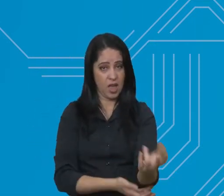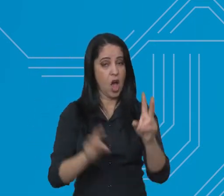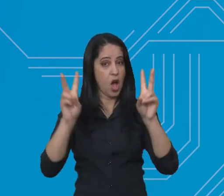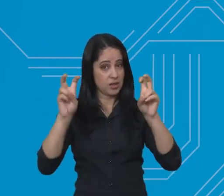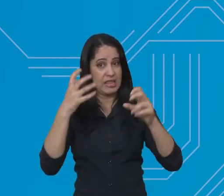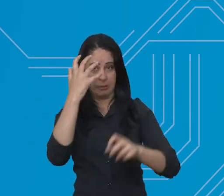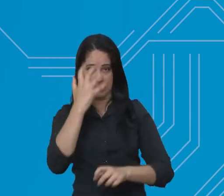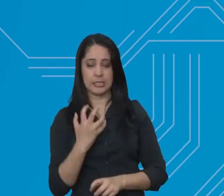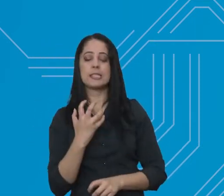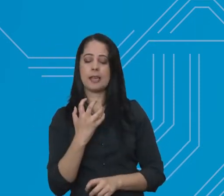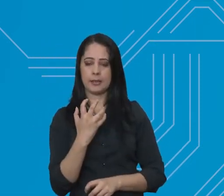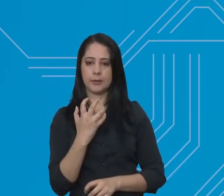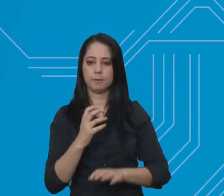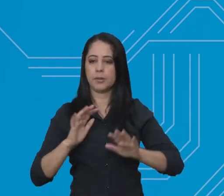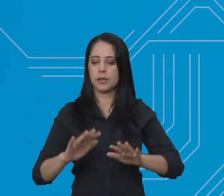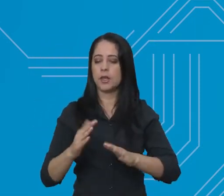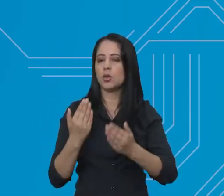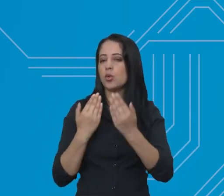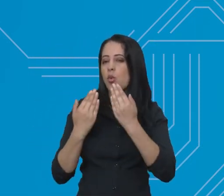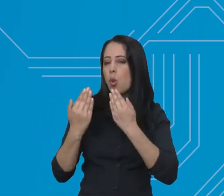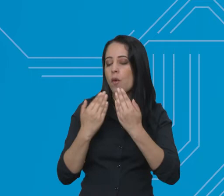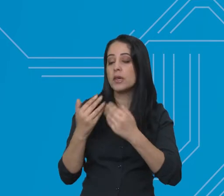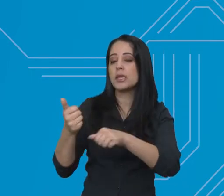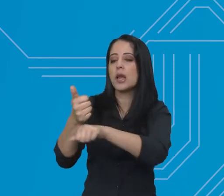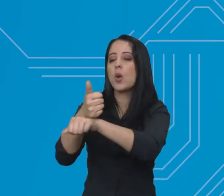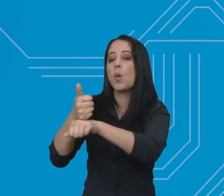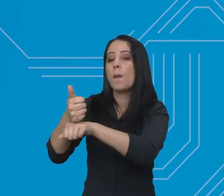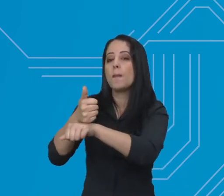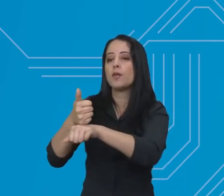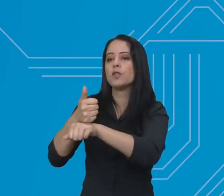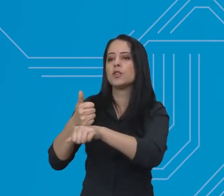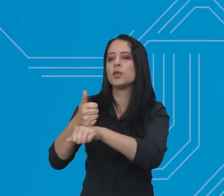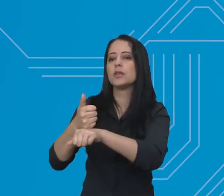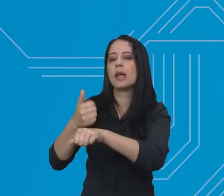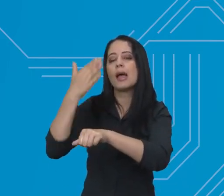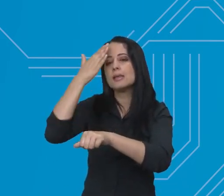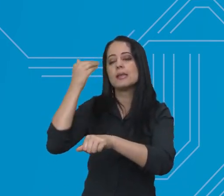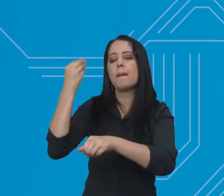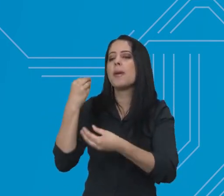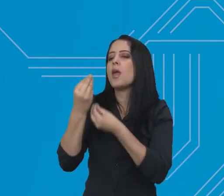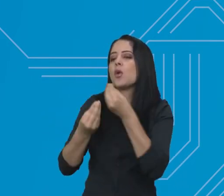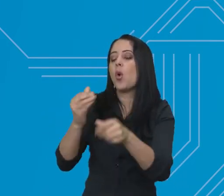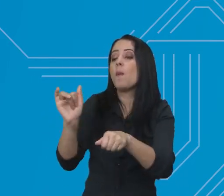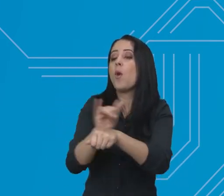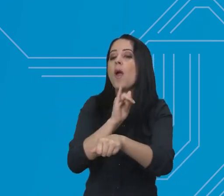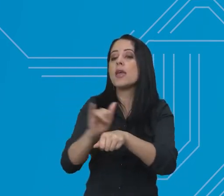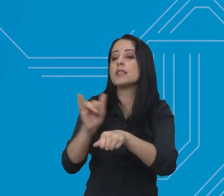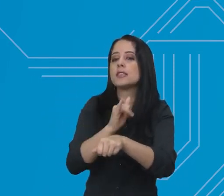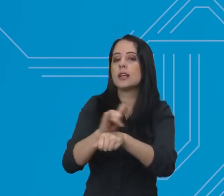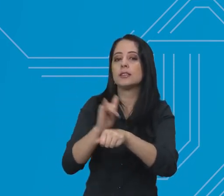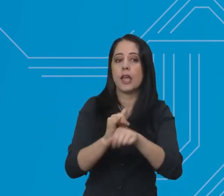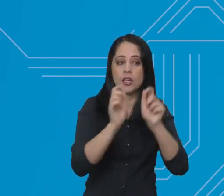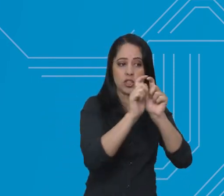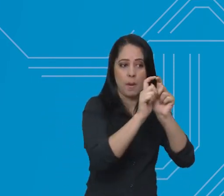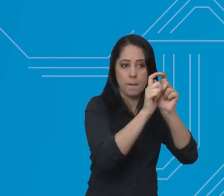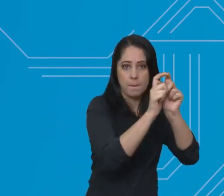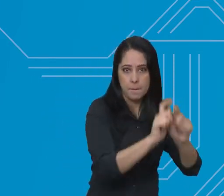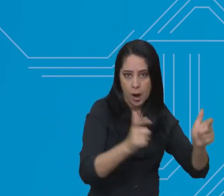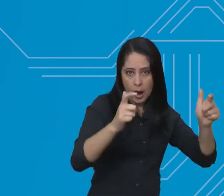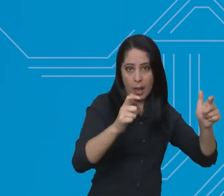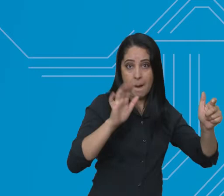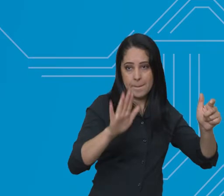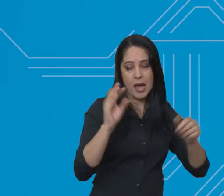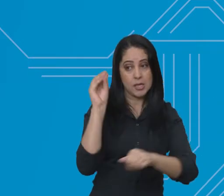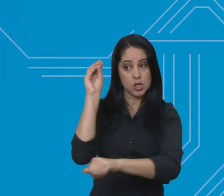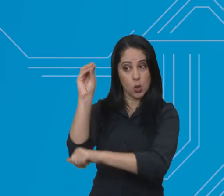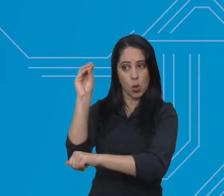bastante sério. Sendo assim, conversamos com os especialistas para saber quais são as alternativas para garantirmos o